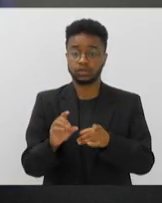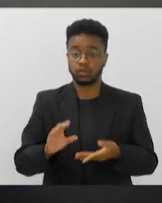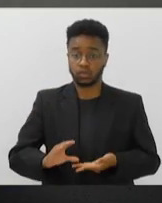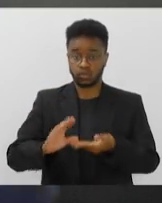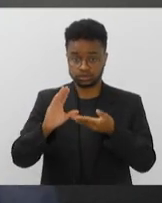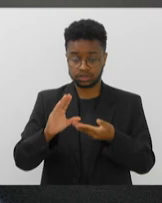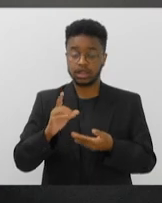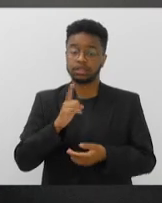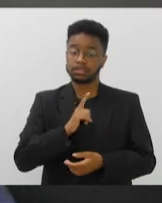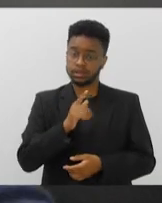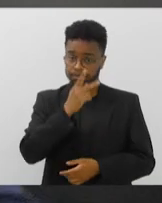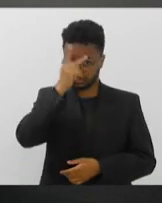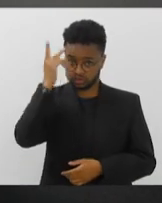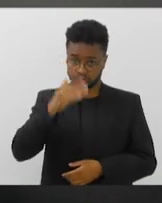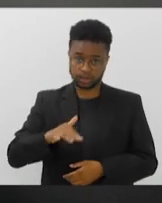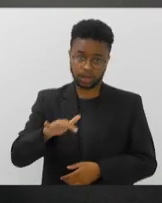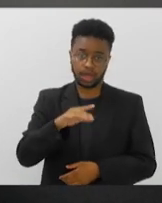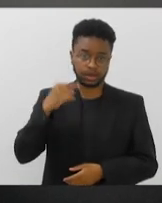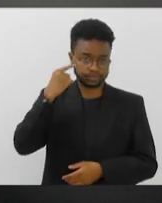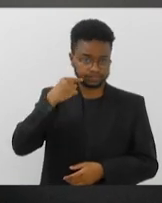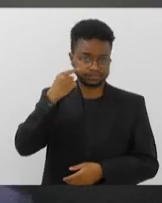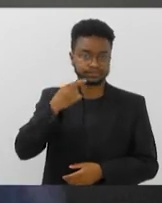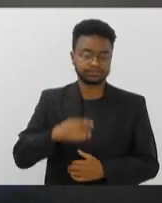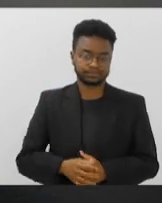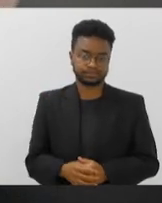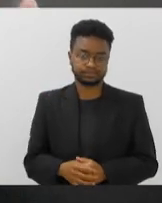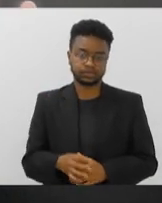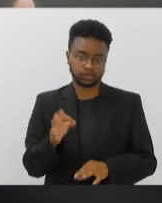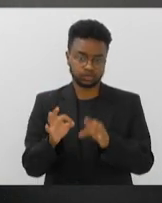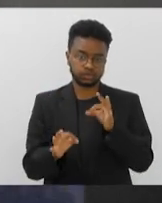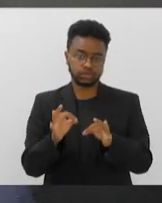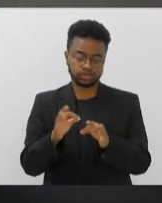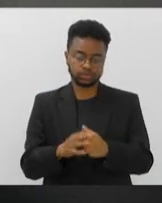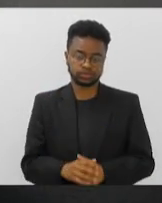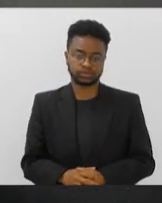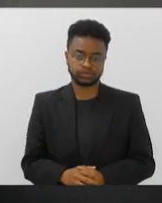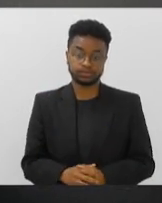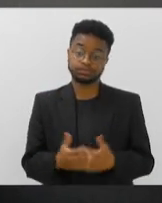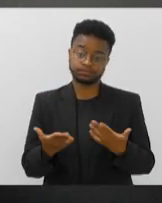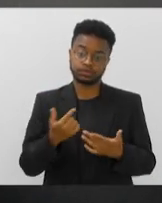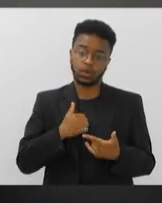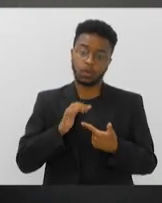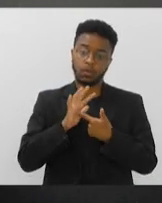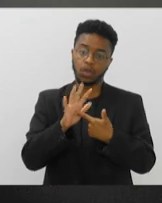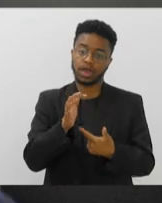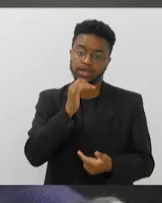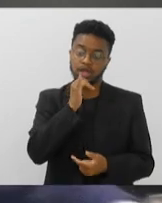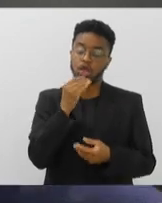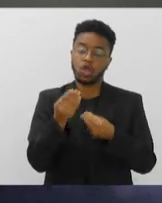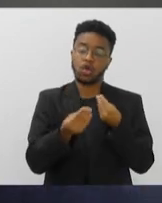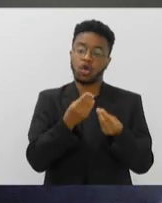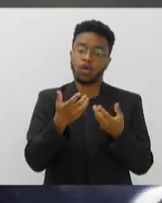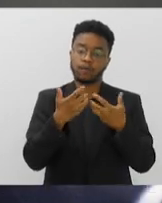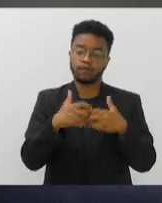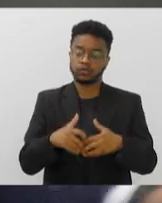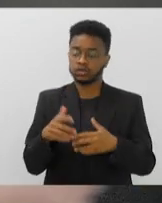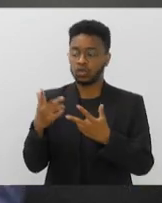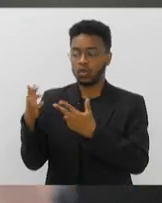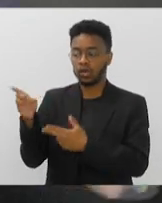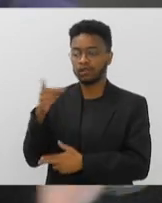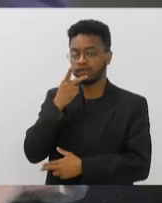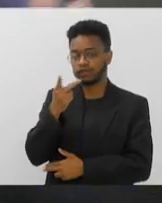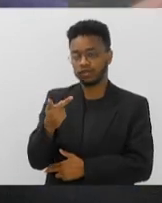tem pessoas da área jurídica tô dando só exemplo mas aí como é que funciona como a tia Ju falou